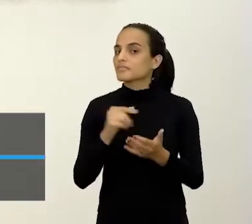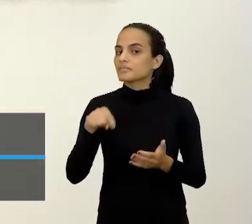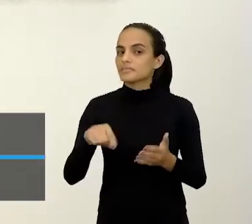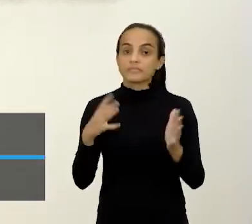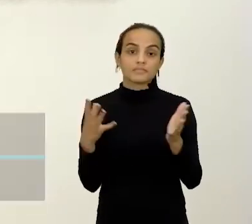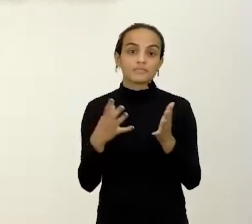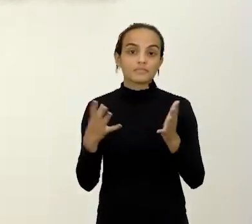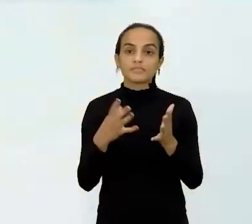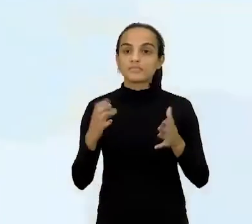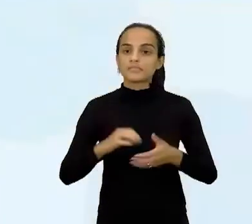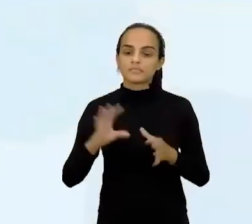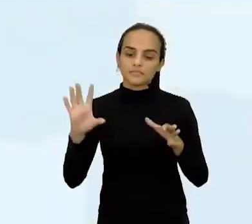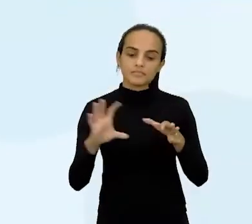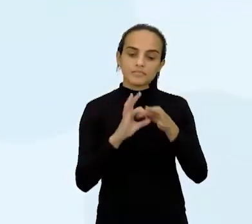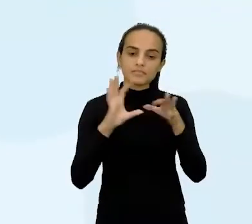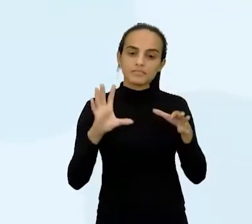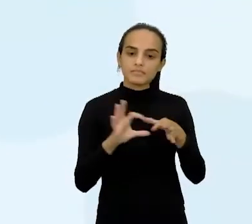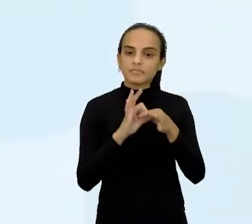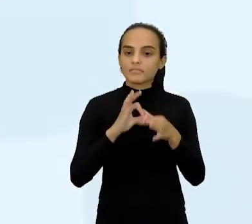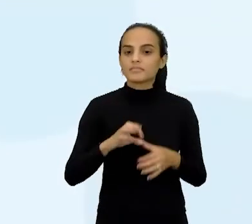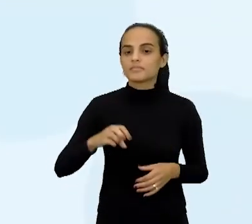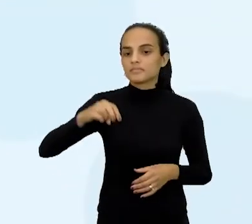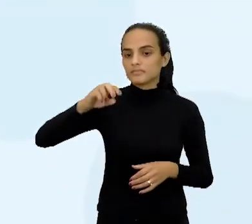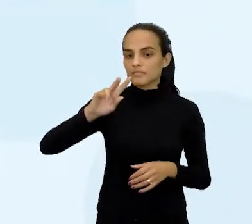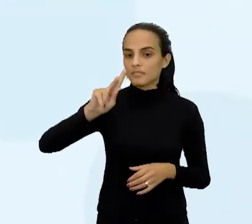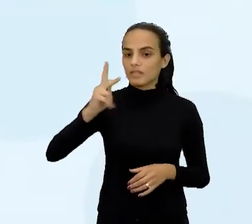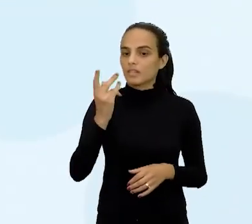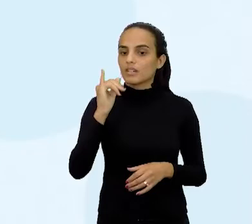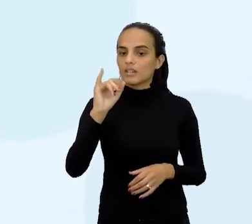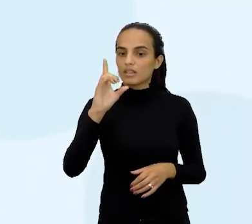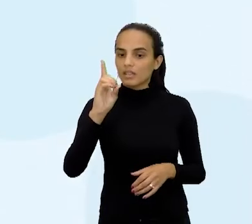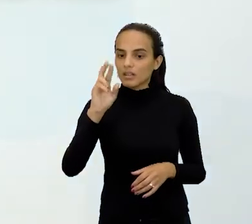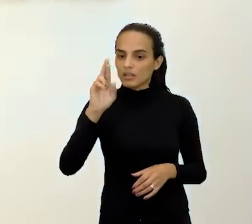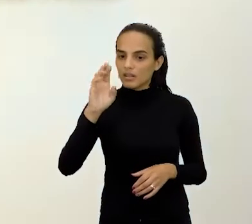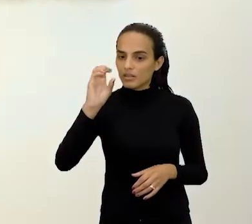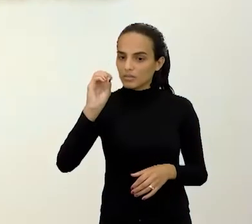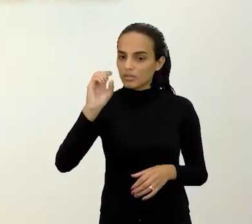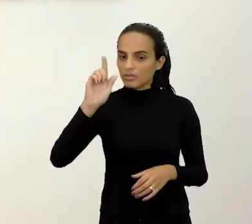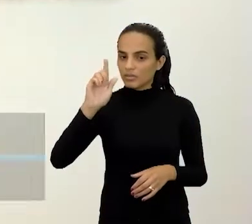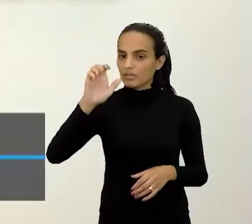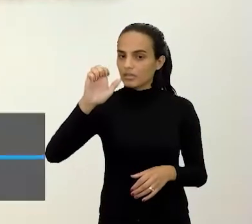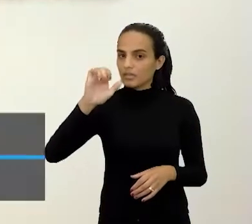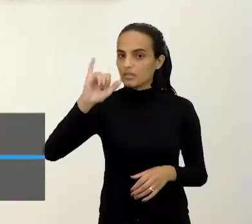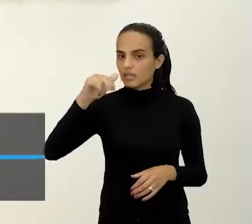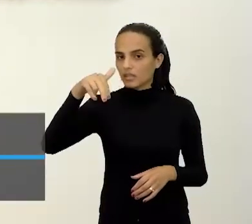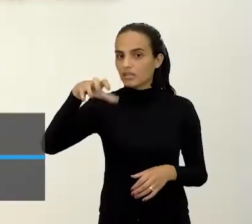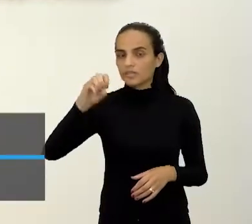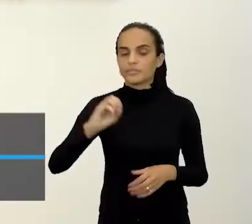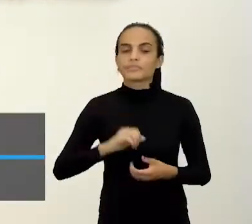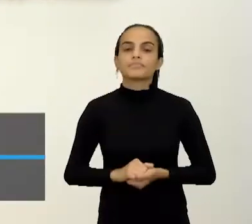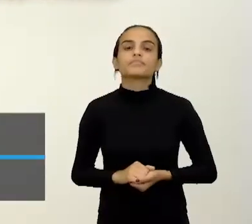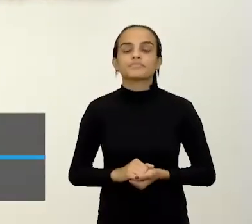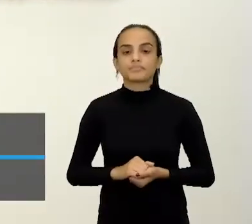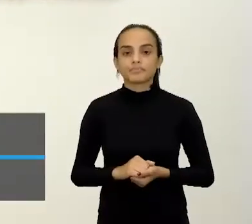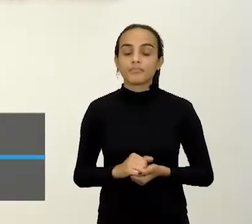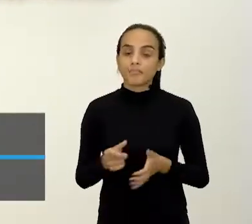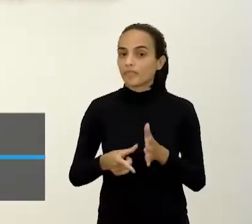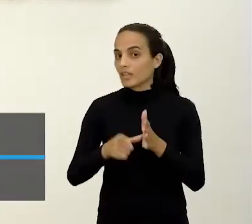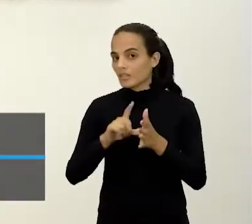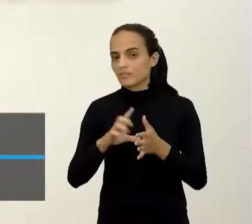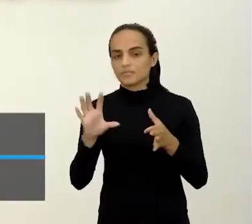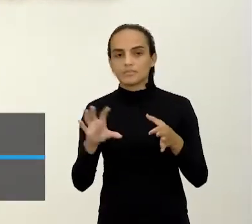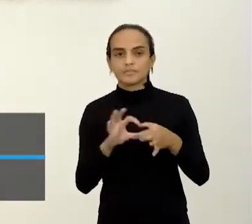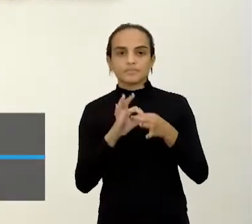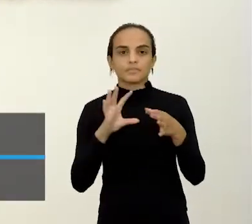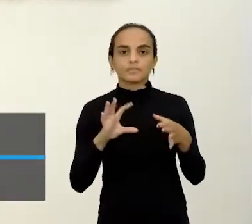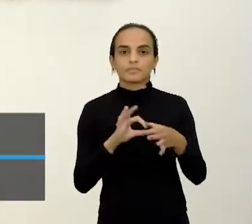ser ligação de hidrogênio. Então hoje a gente vai aprender sobre a ligação de hidrogênio. Antes, a ligação de hidrogênio